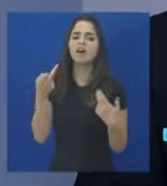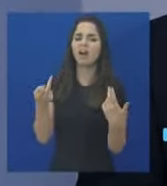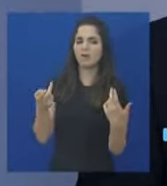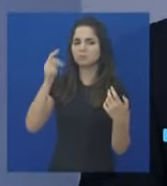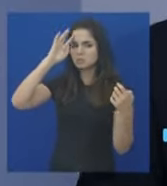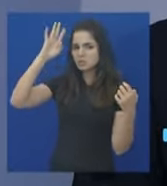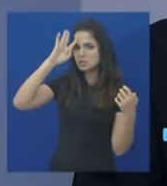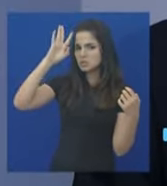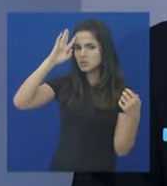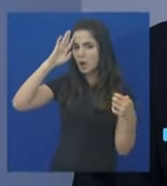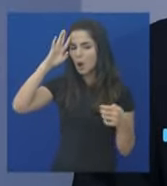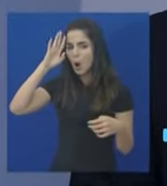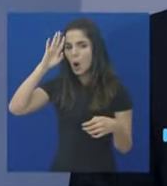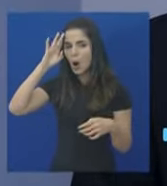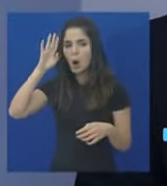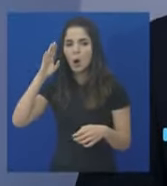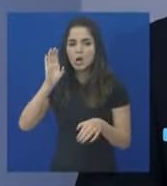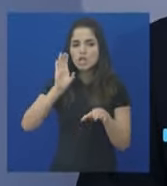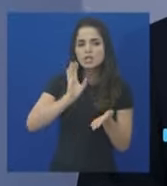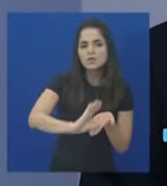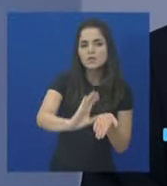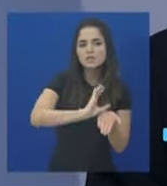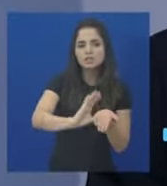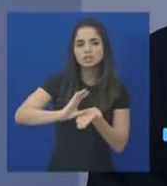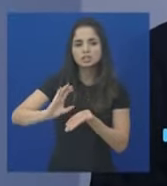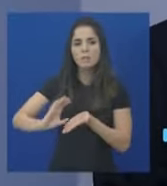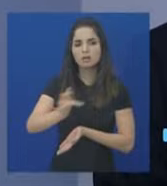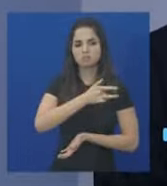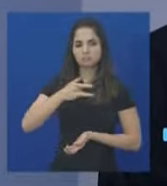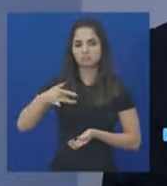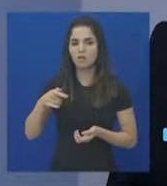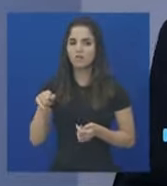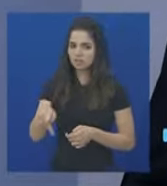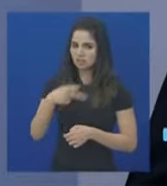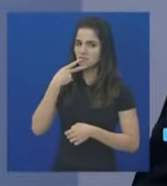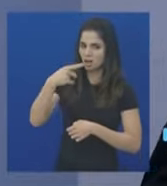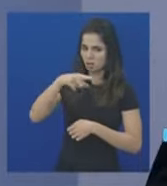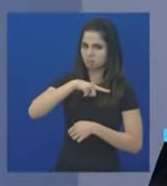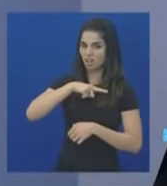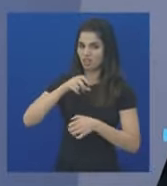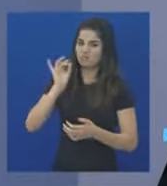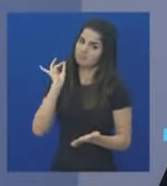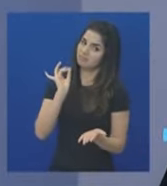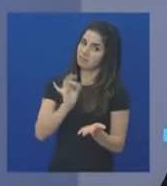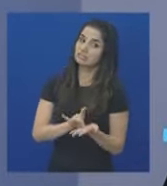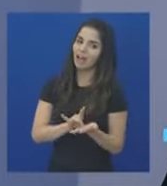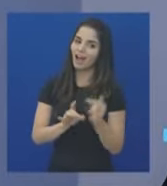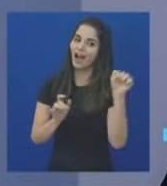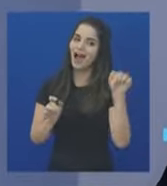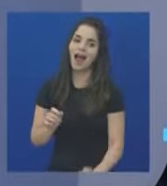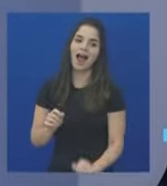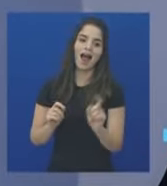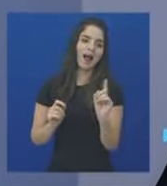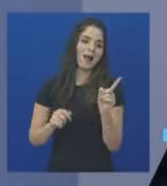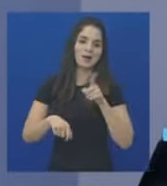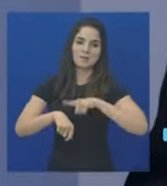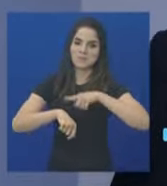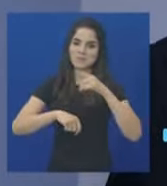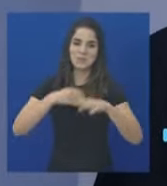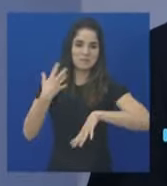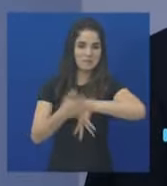pelos grandes investimentos que alega ter feito na saúde. Se tivesse feito de fato, nós não estaríamos vivendo o caos que